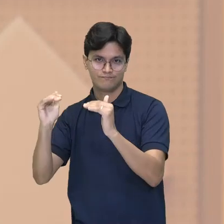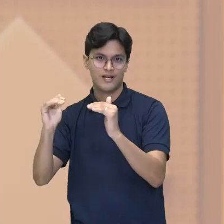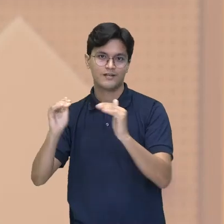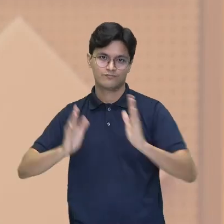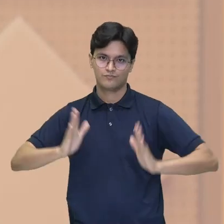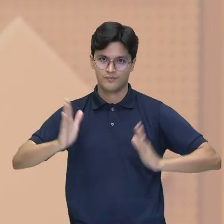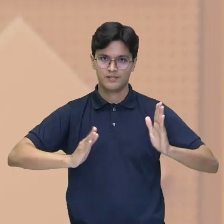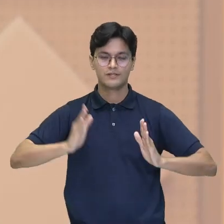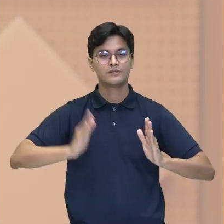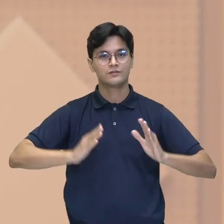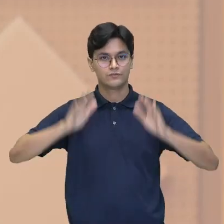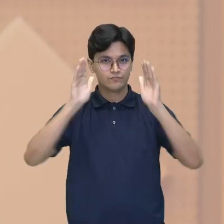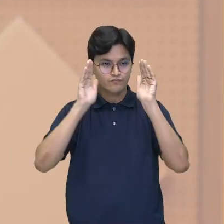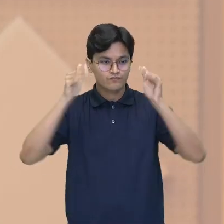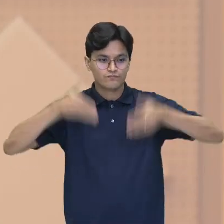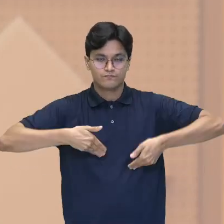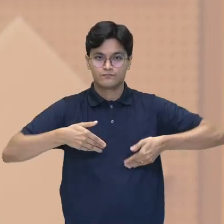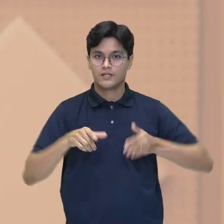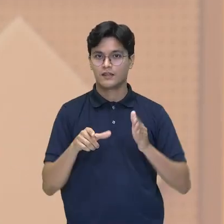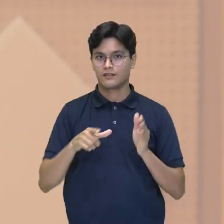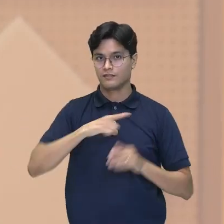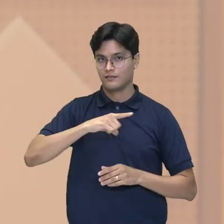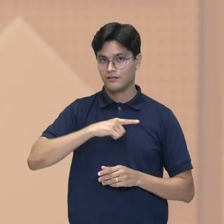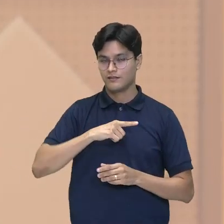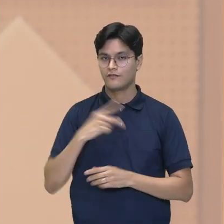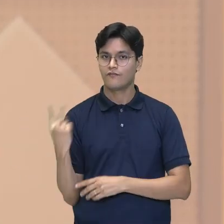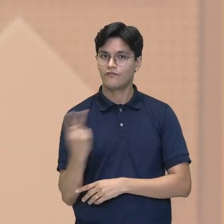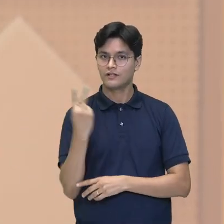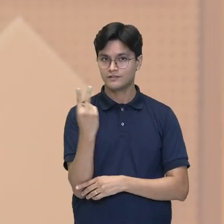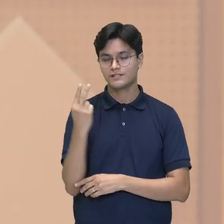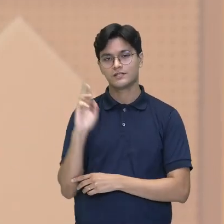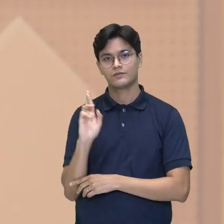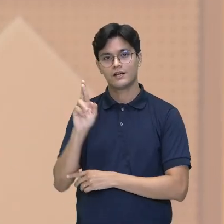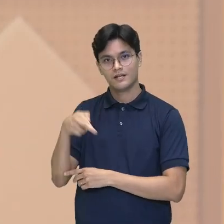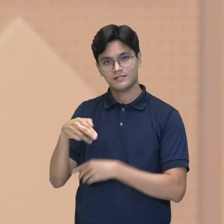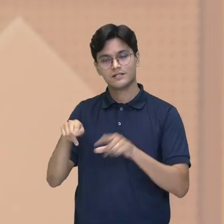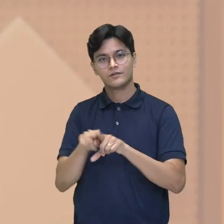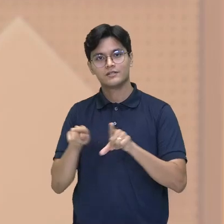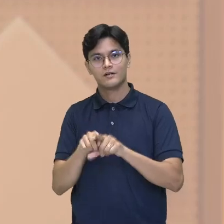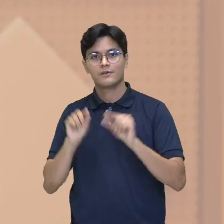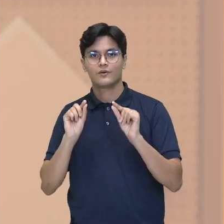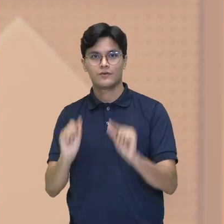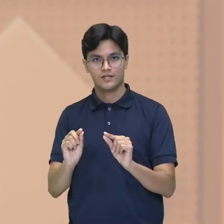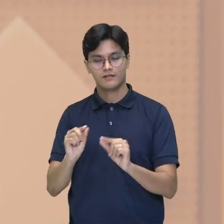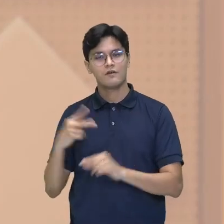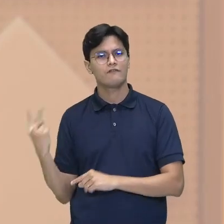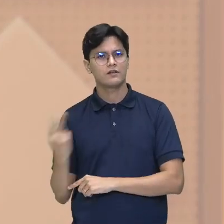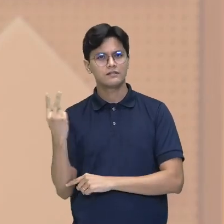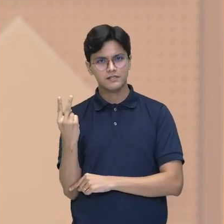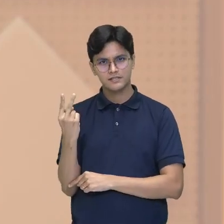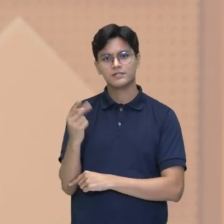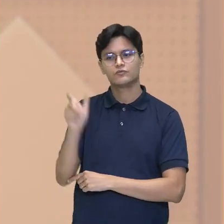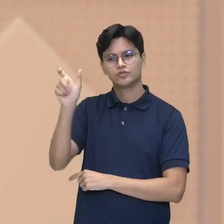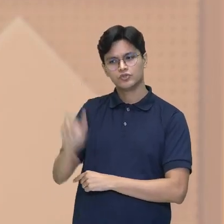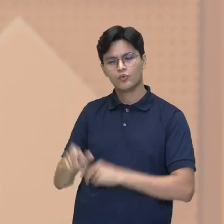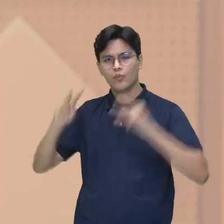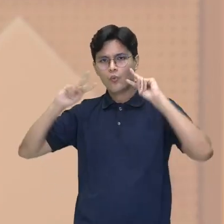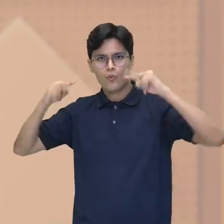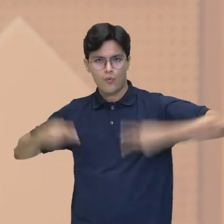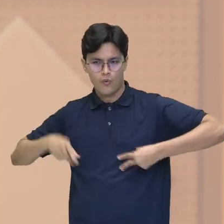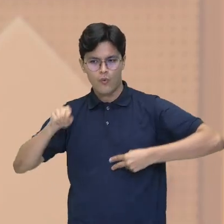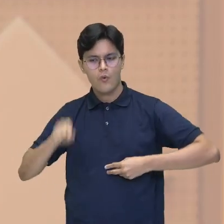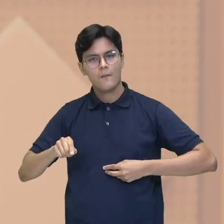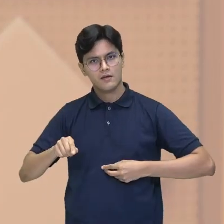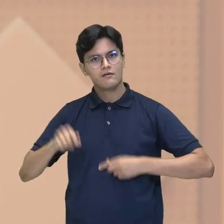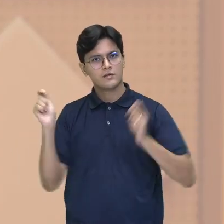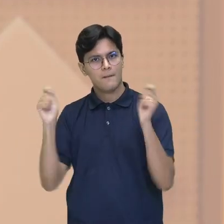vai ter essa valorização da razão, essa valorização de que o homem é um ser racional, é a criatura mais